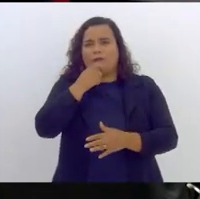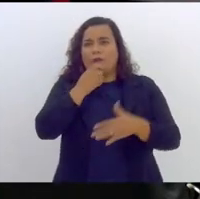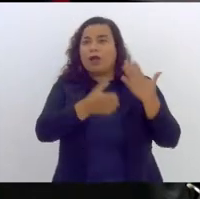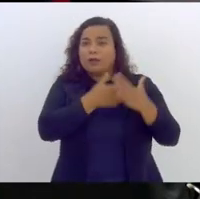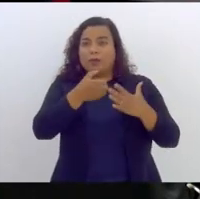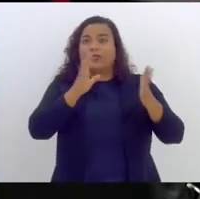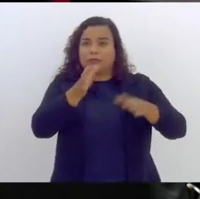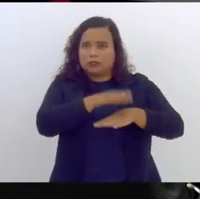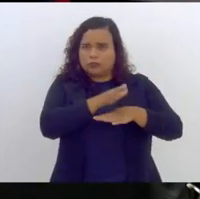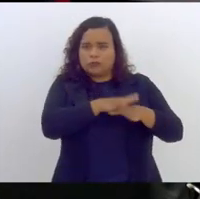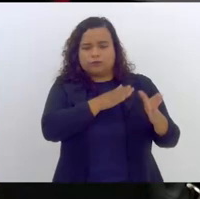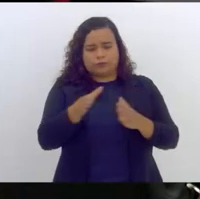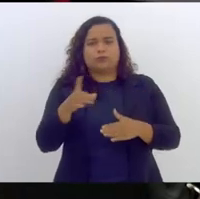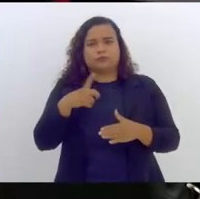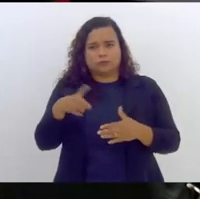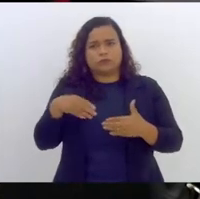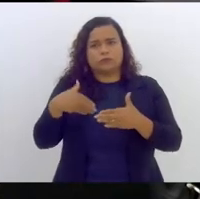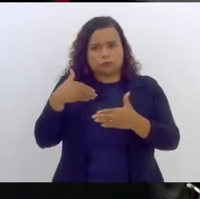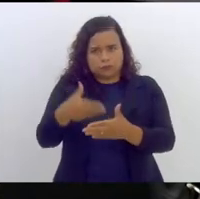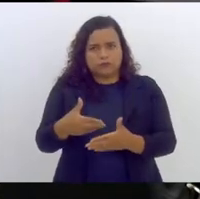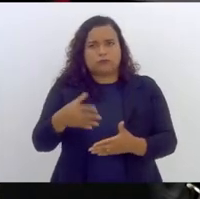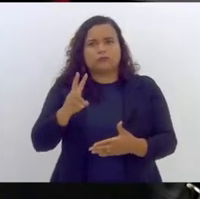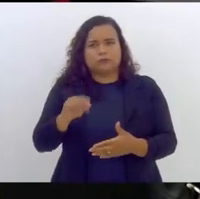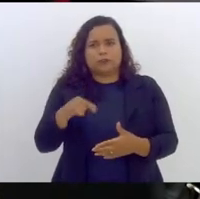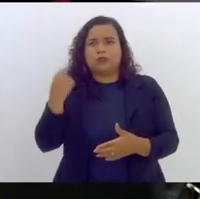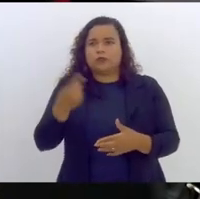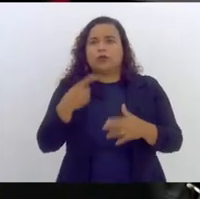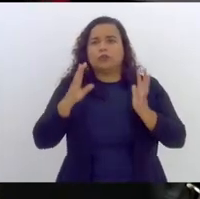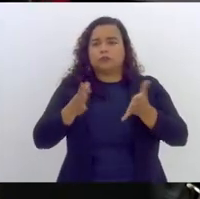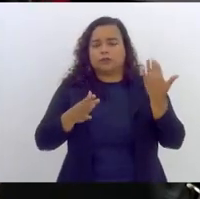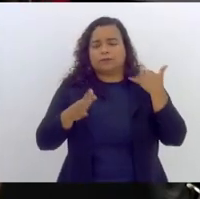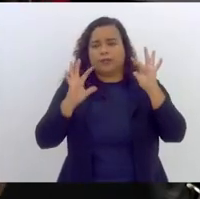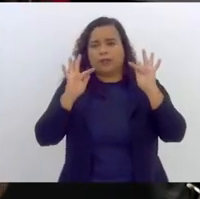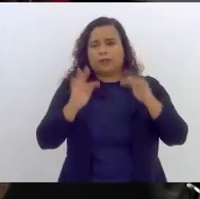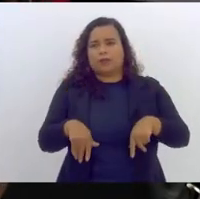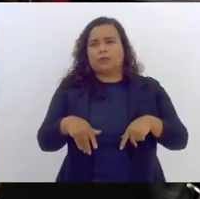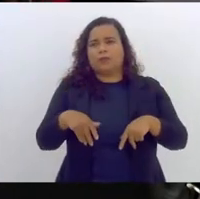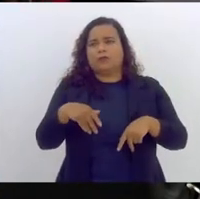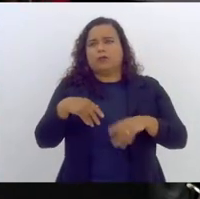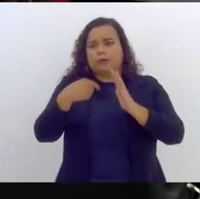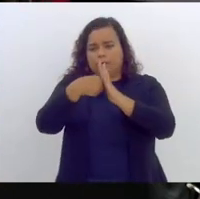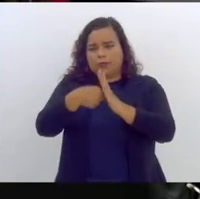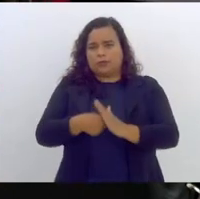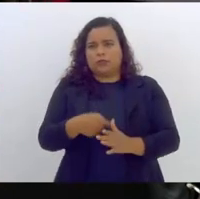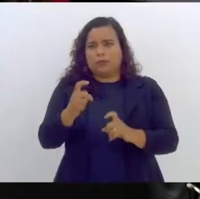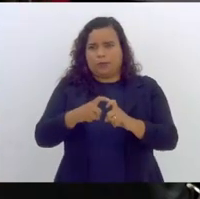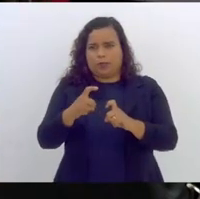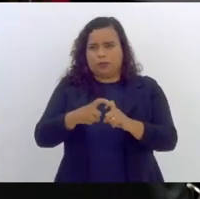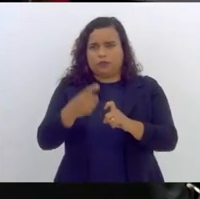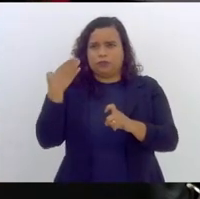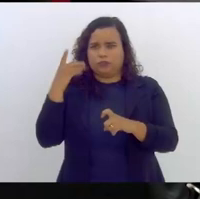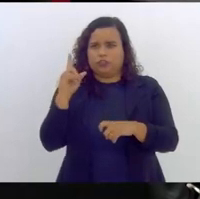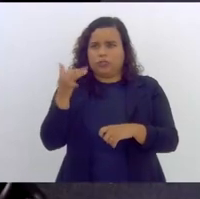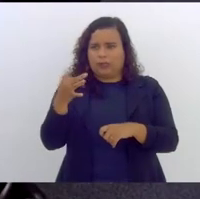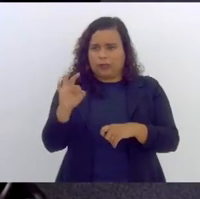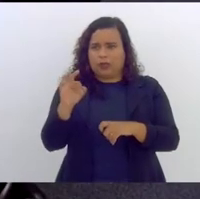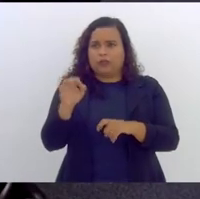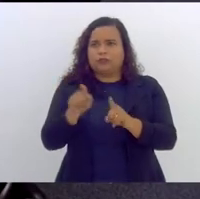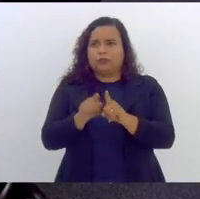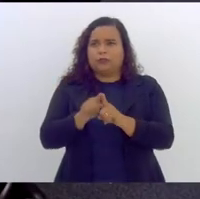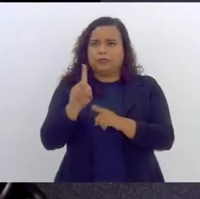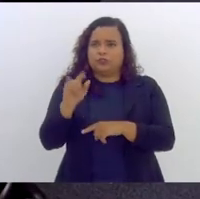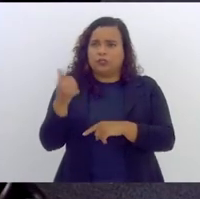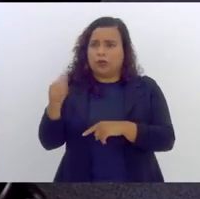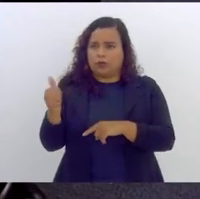esteja se organizando para isso né e agora nós terminamos os exames médicos no dia 10 e 11 né E nós vamos